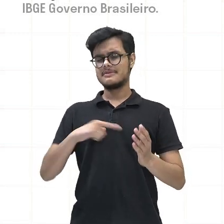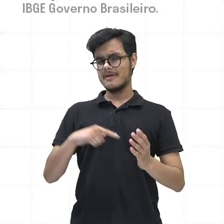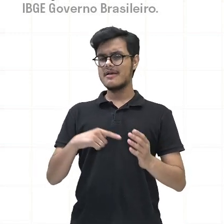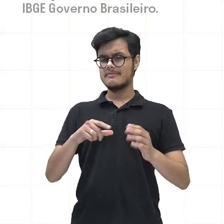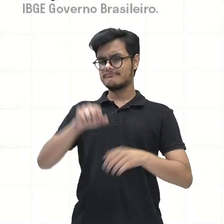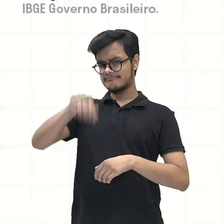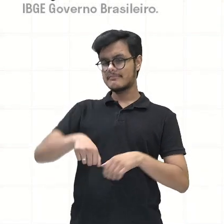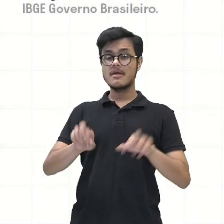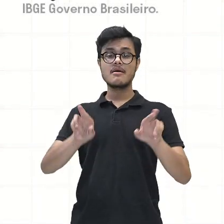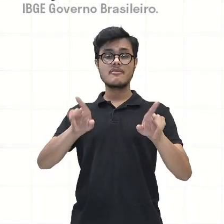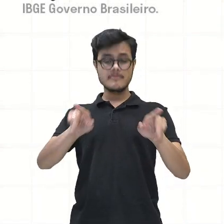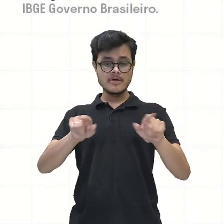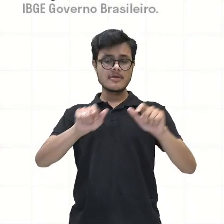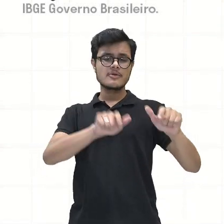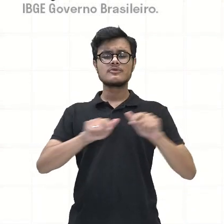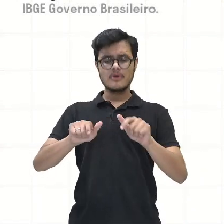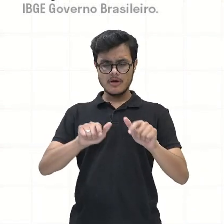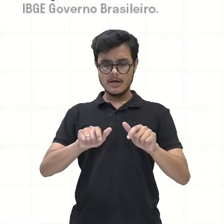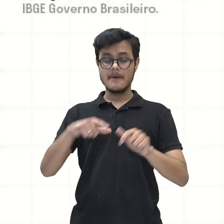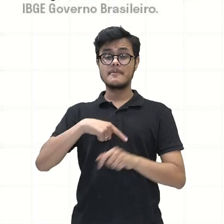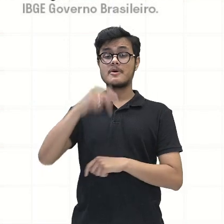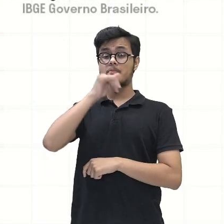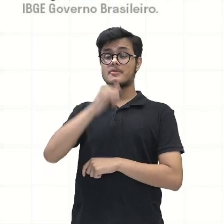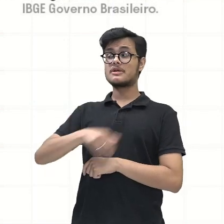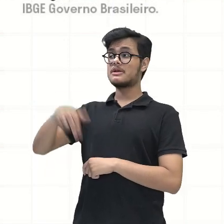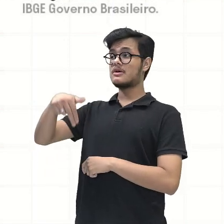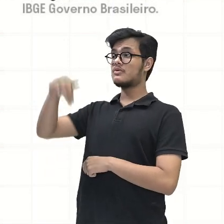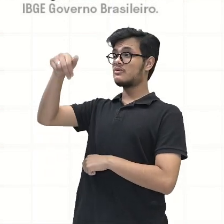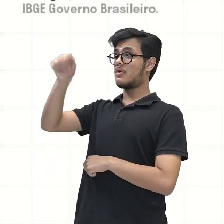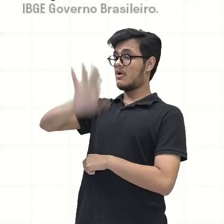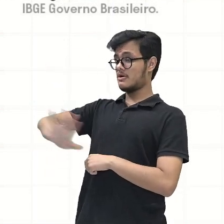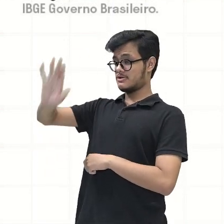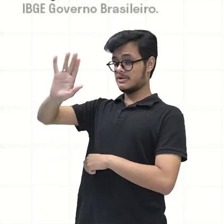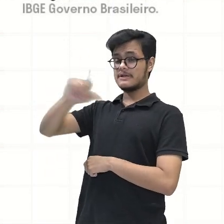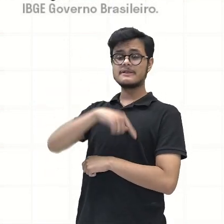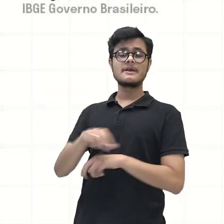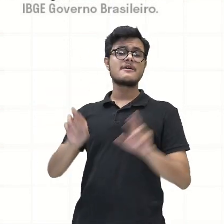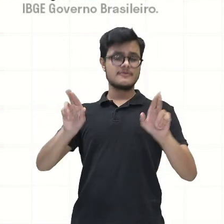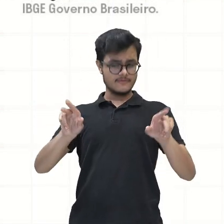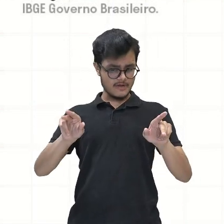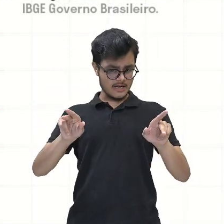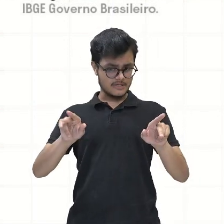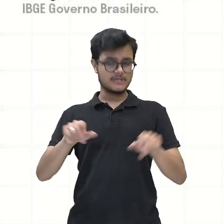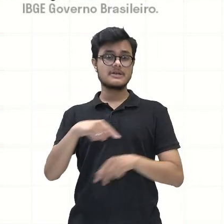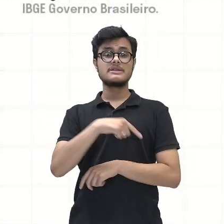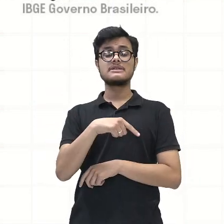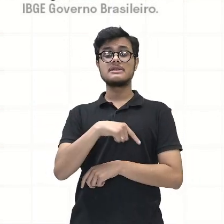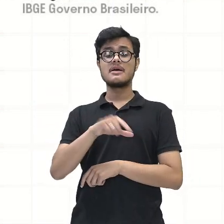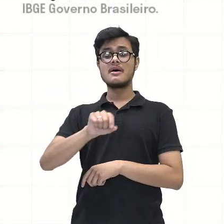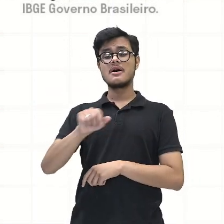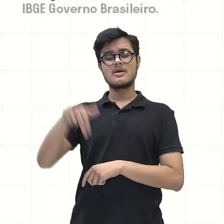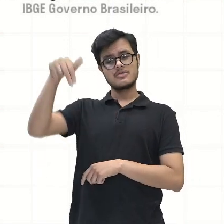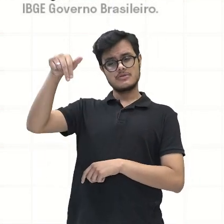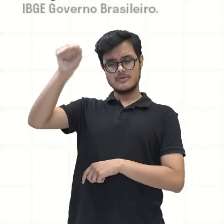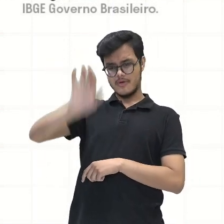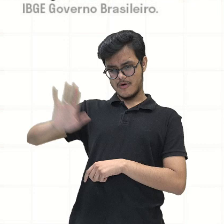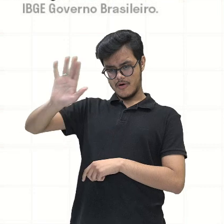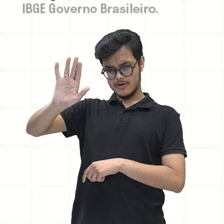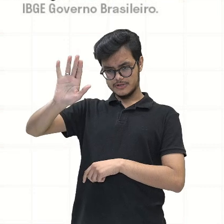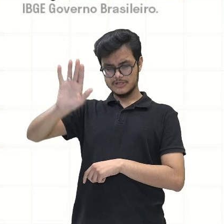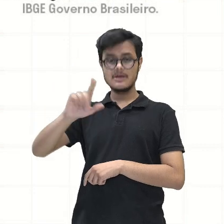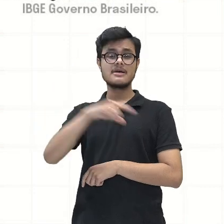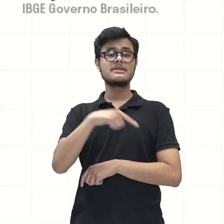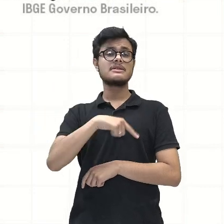né, da região norte. Então aqui a gente tem a região norte, aí a gente vai observar, olha, território